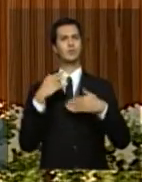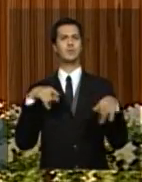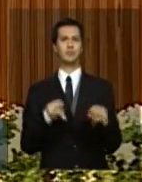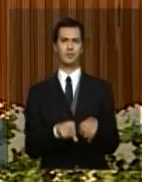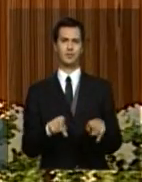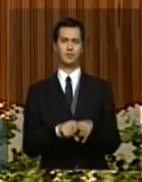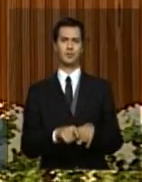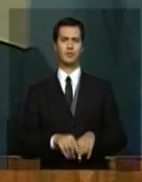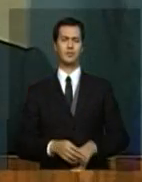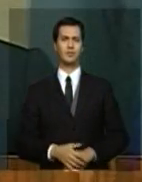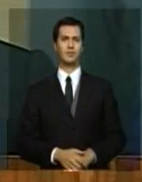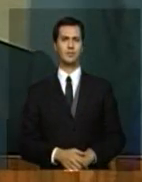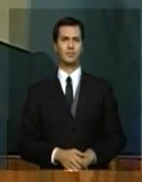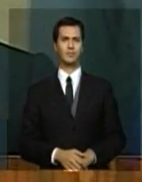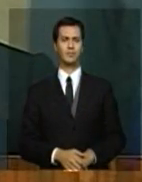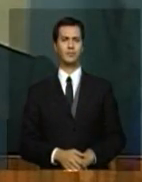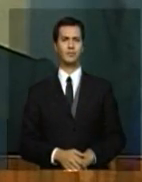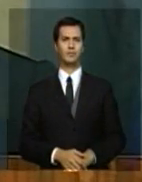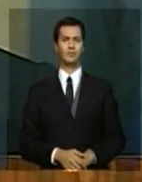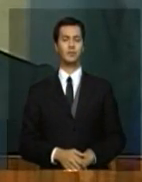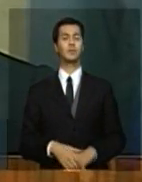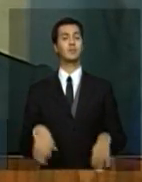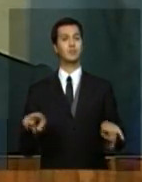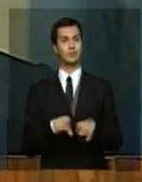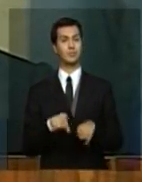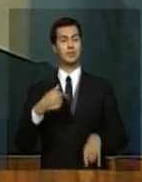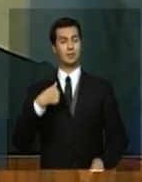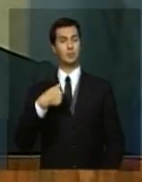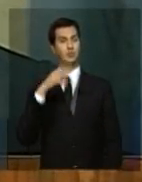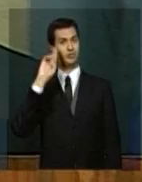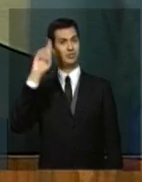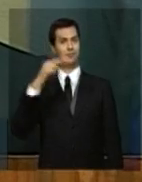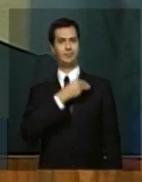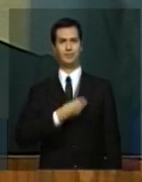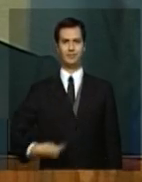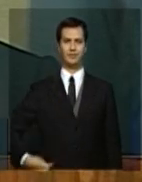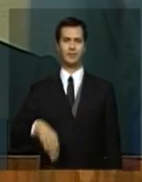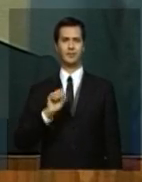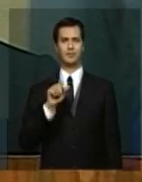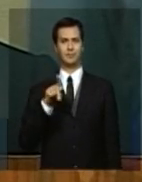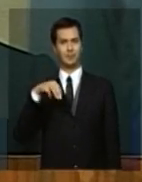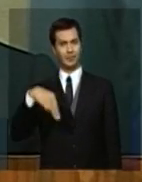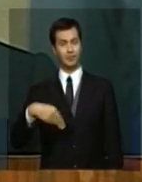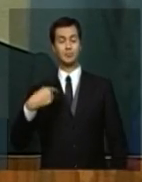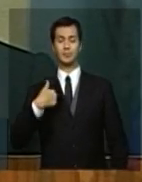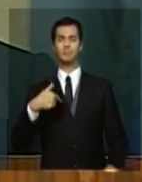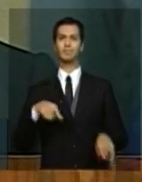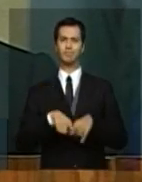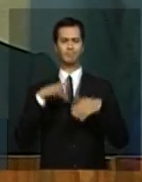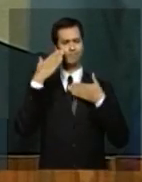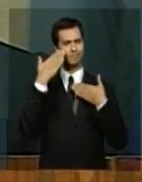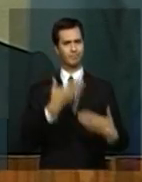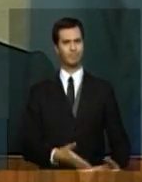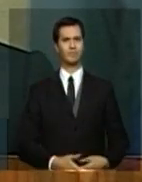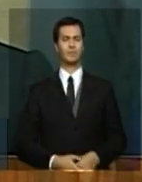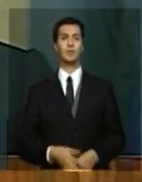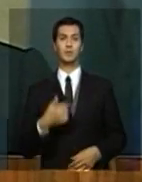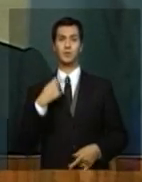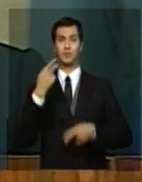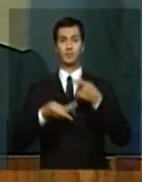do e a do meu do ministério que eu estou na frente e dizer o seguinte